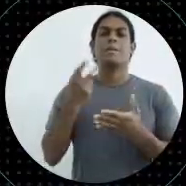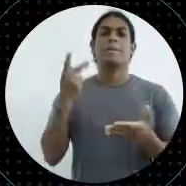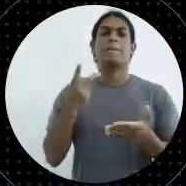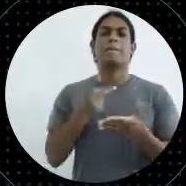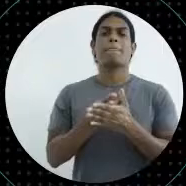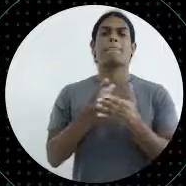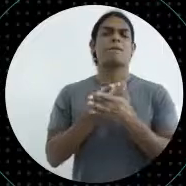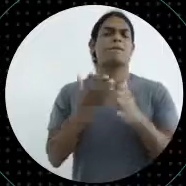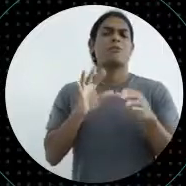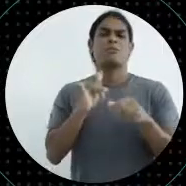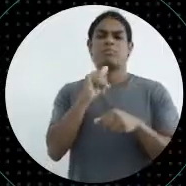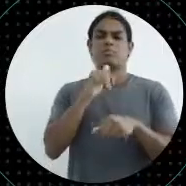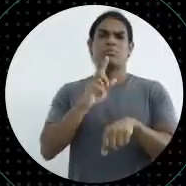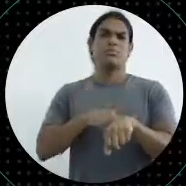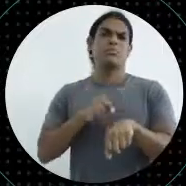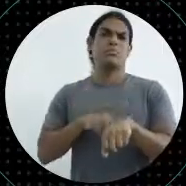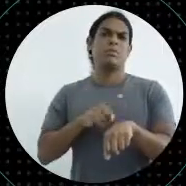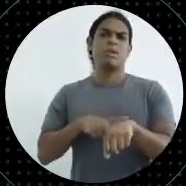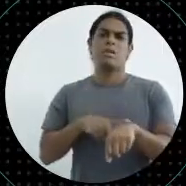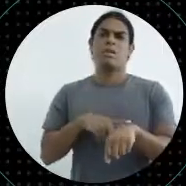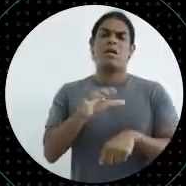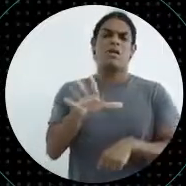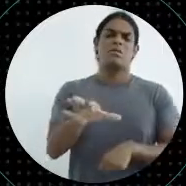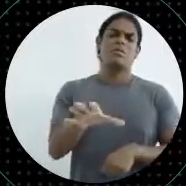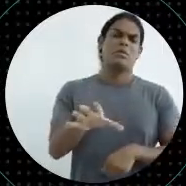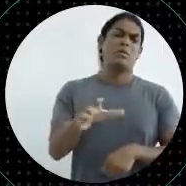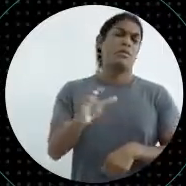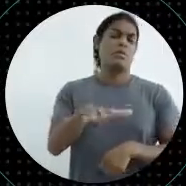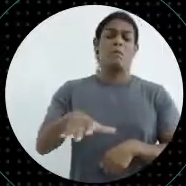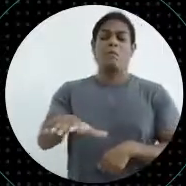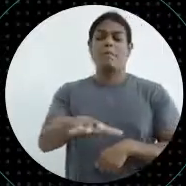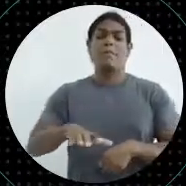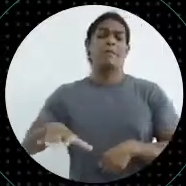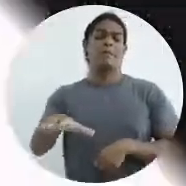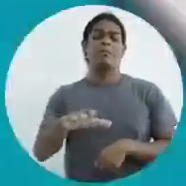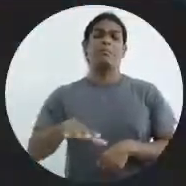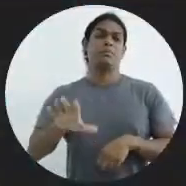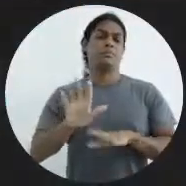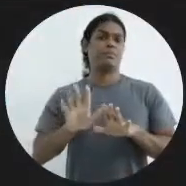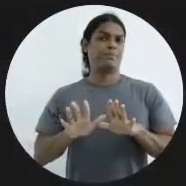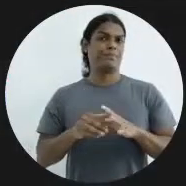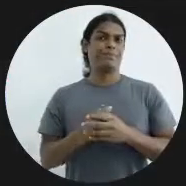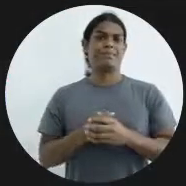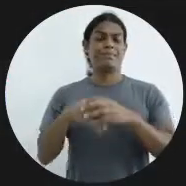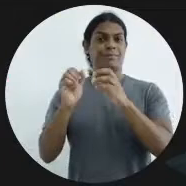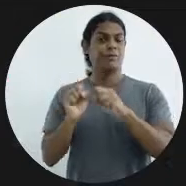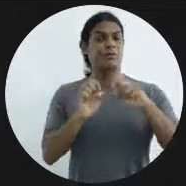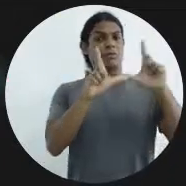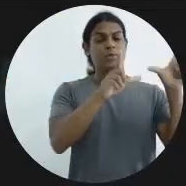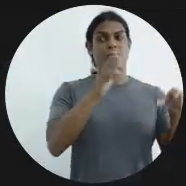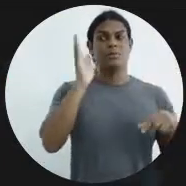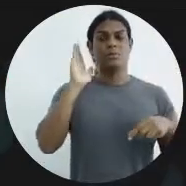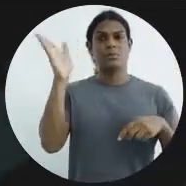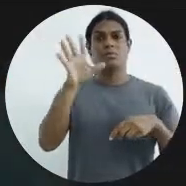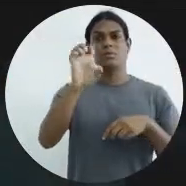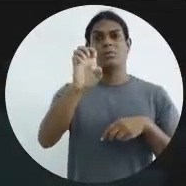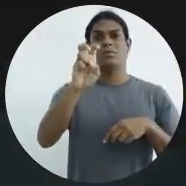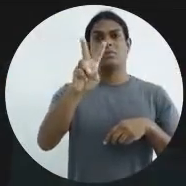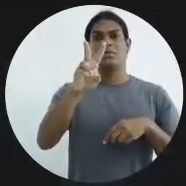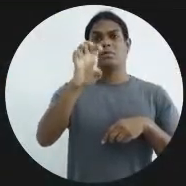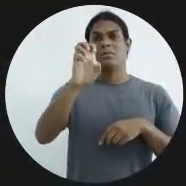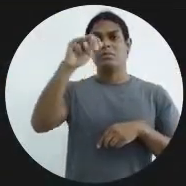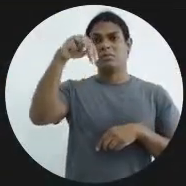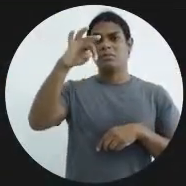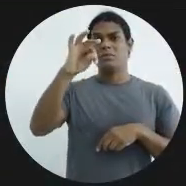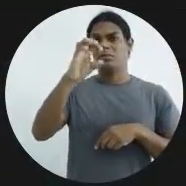evento de tempo, pode ser pressionar de tecla, clique do mouse, pode ser várias coisas. No slide aí, eventos de jQuery, a gente tem